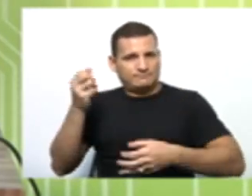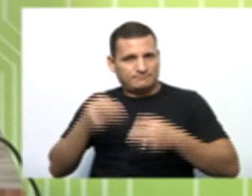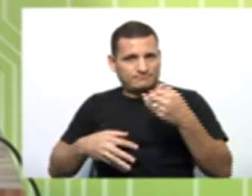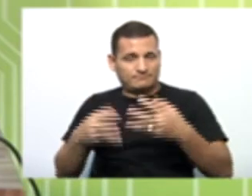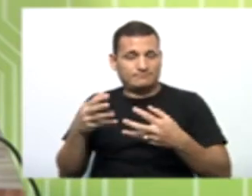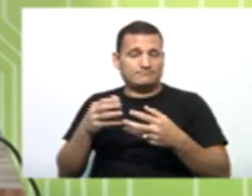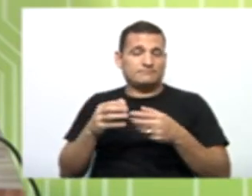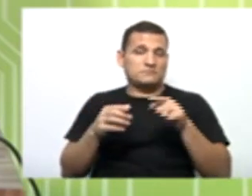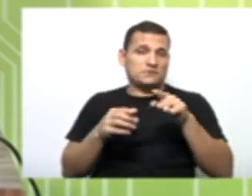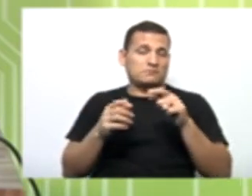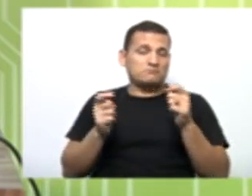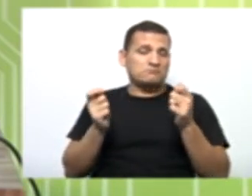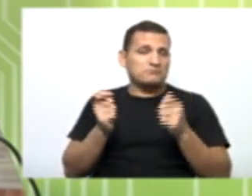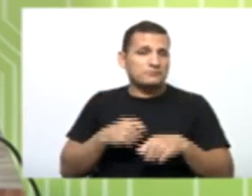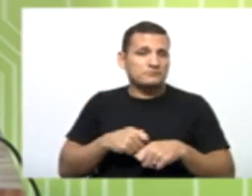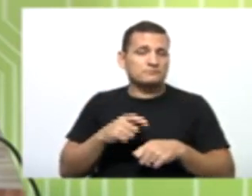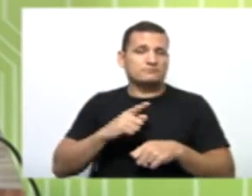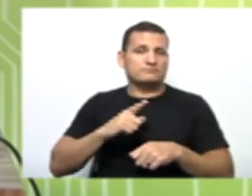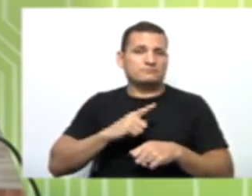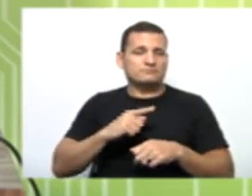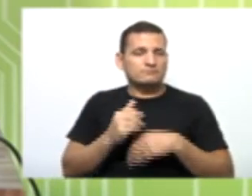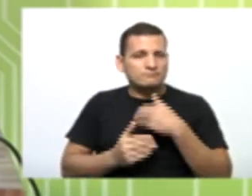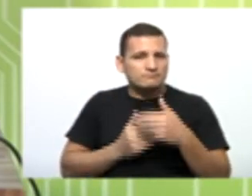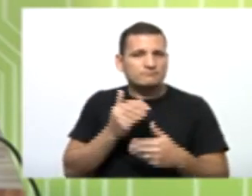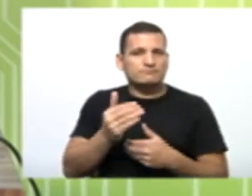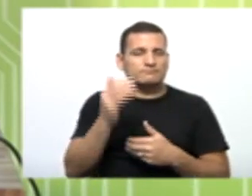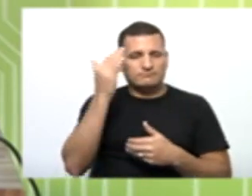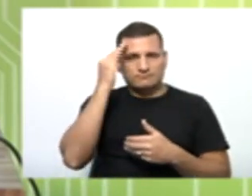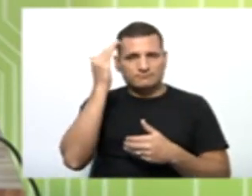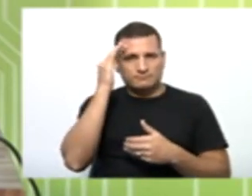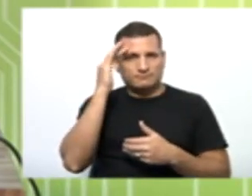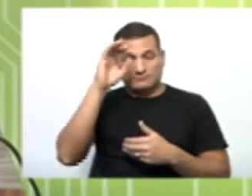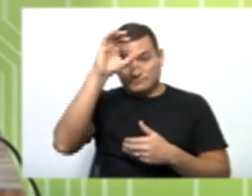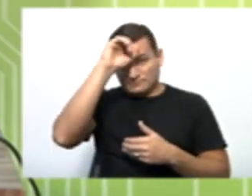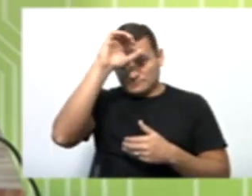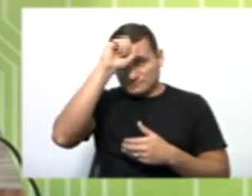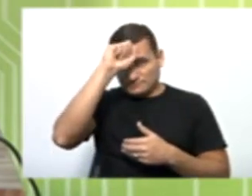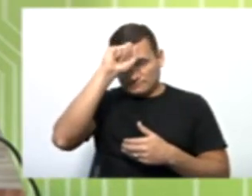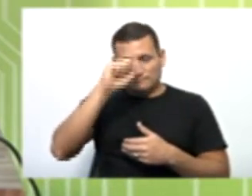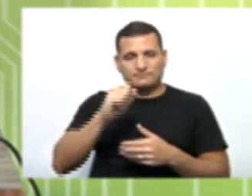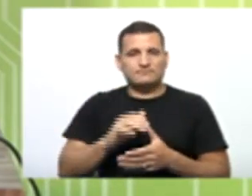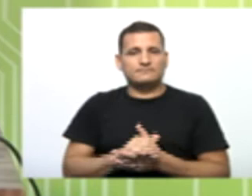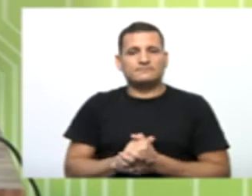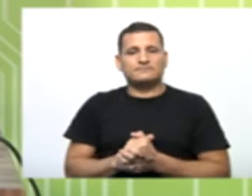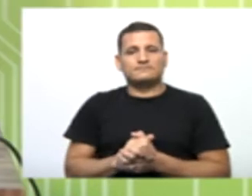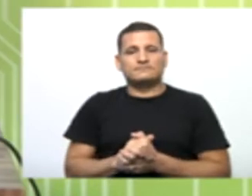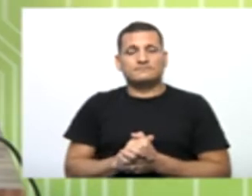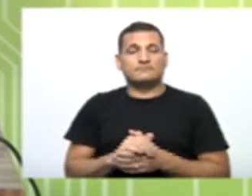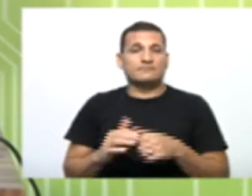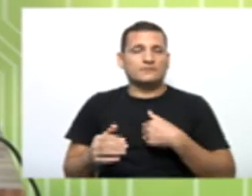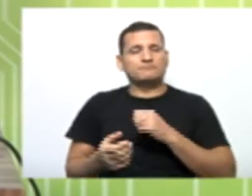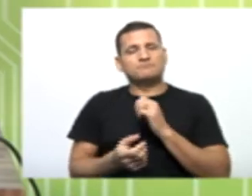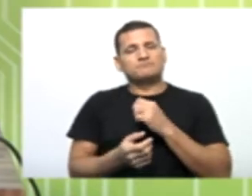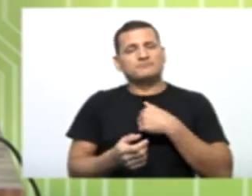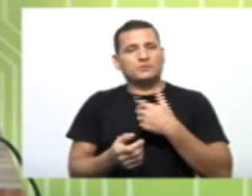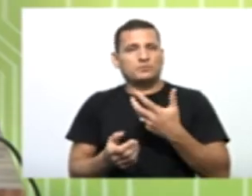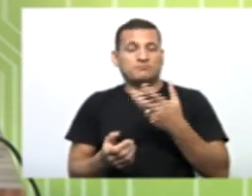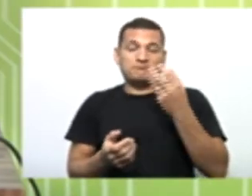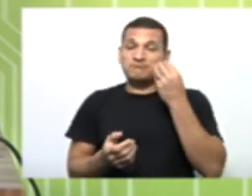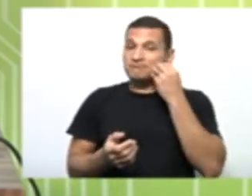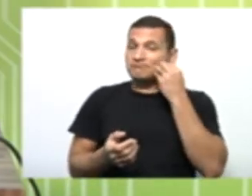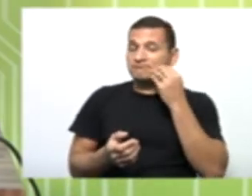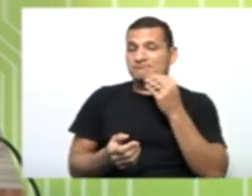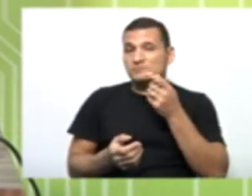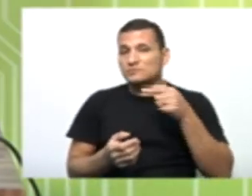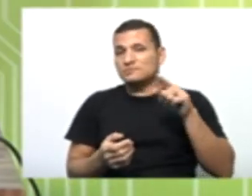com vocês, para que vocês possam ter um processo de compreensão, né, e de aprendizagem maior. Espero que vocês tenham gostado da atividade que